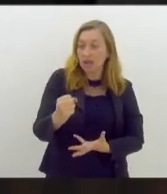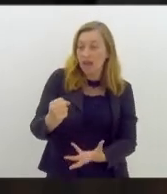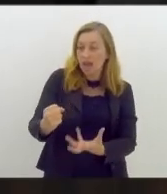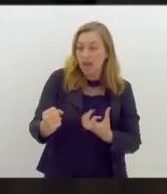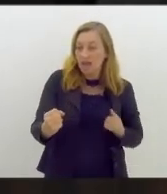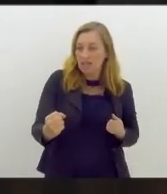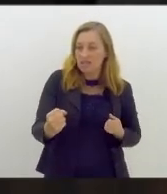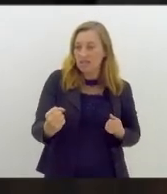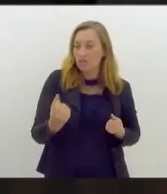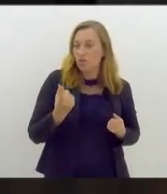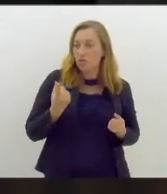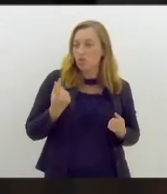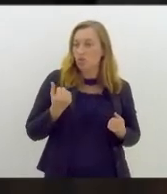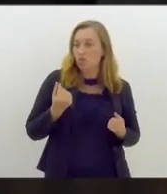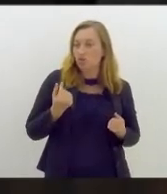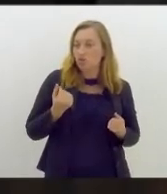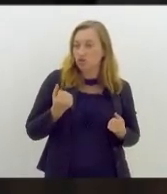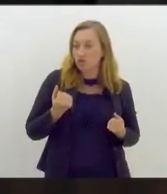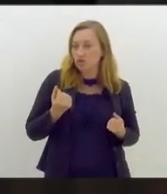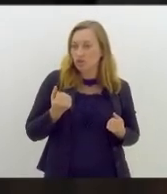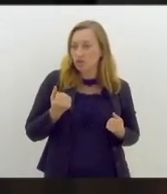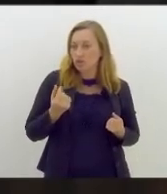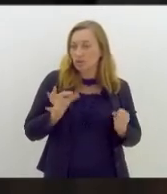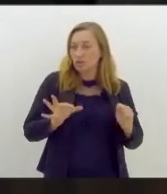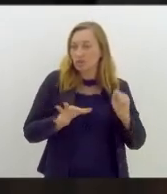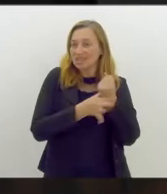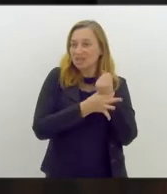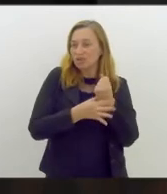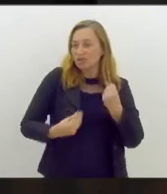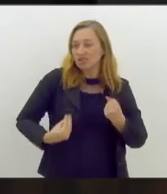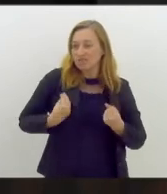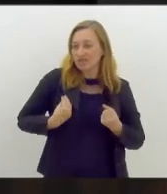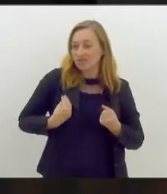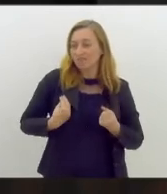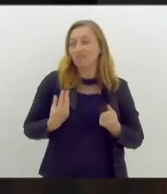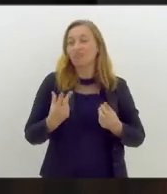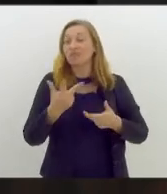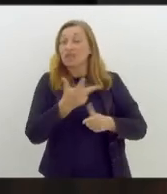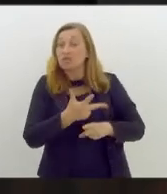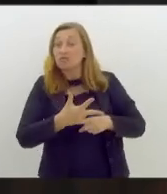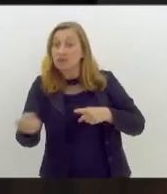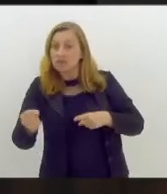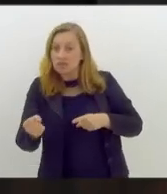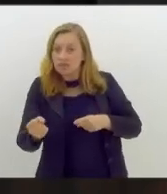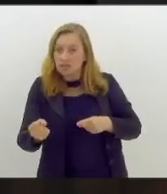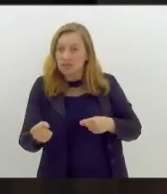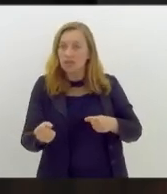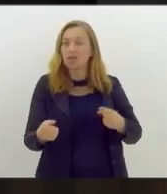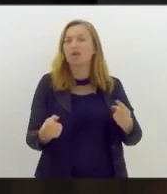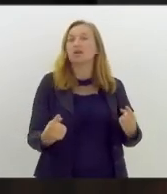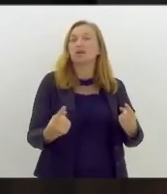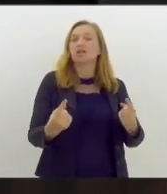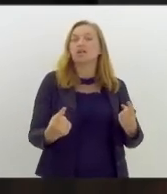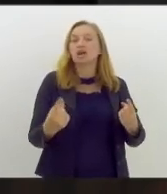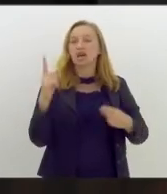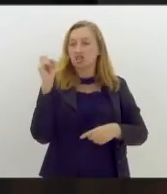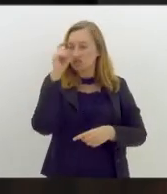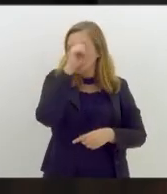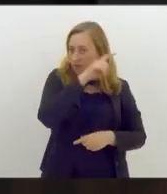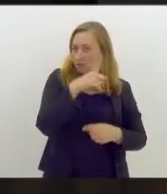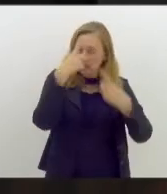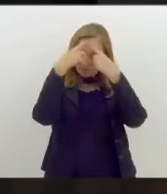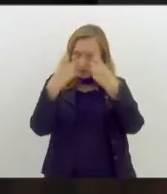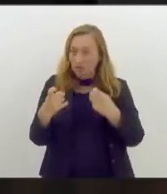a indenização pelo seguro da vida. Vencer os obstáculos que favorecem a violência é